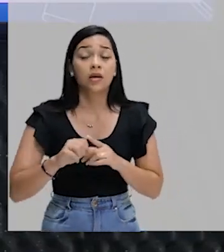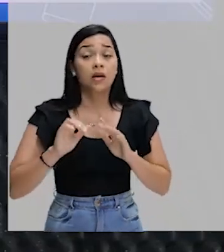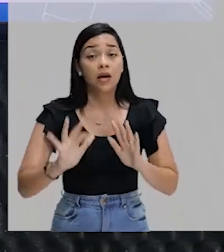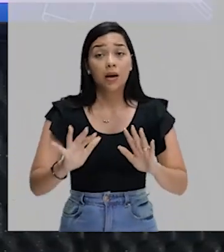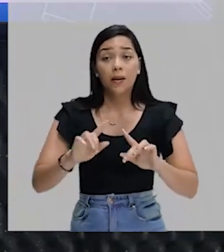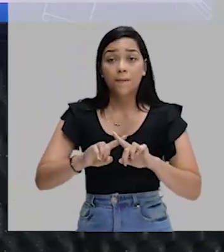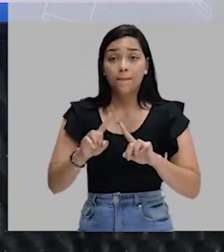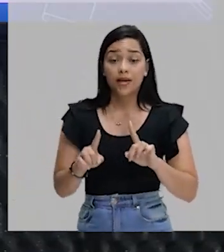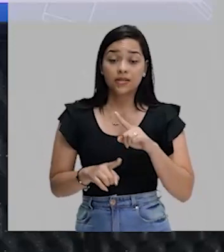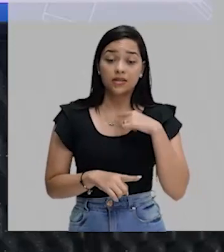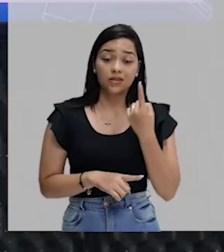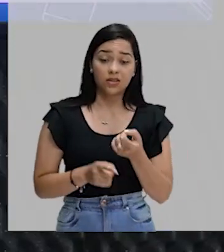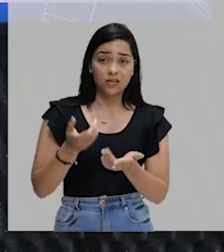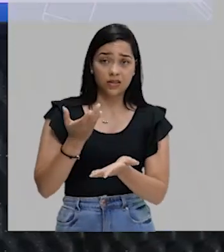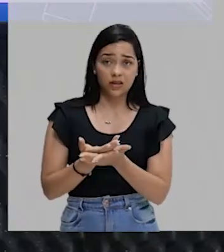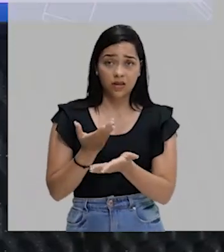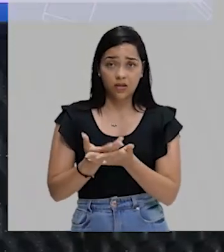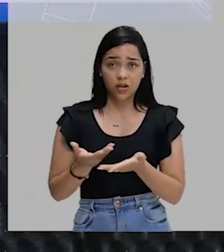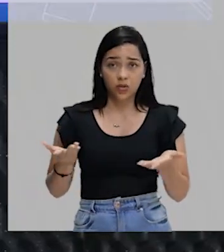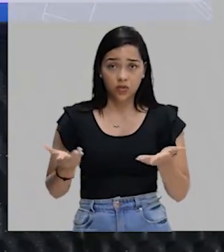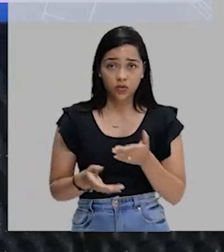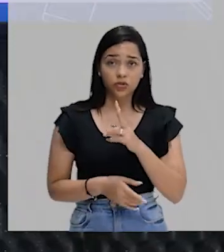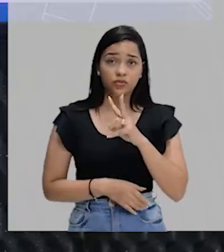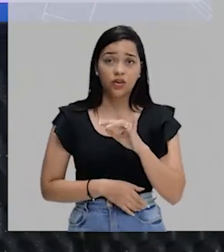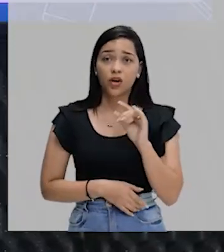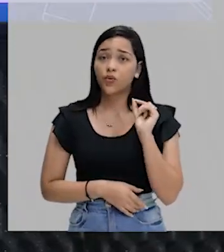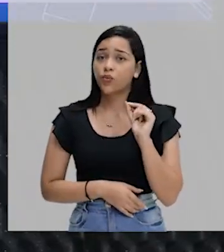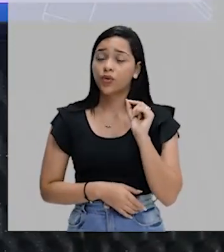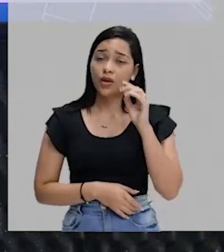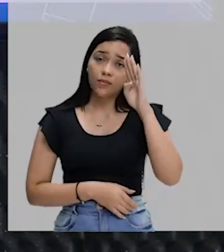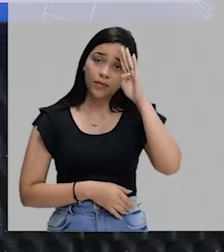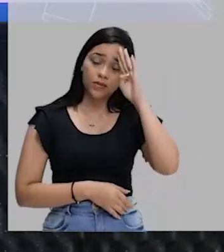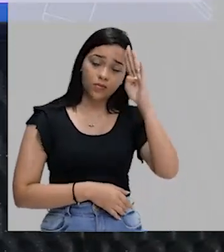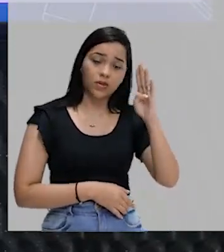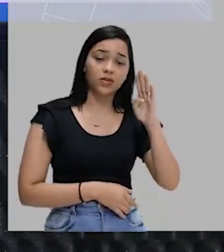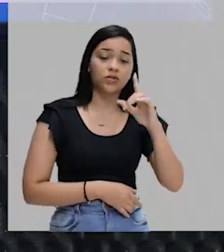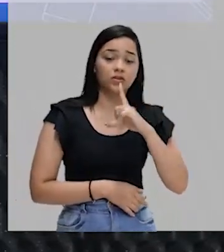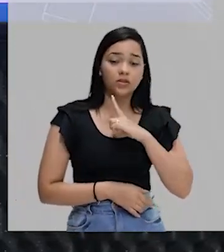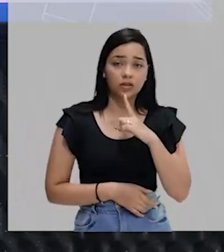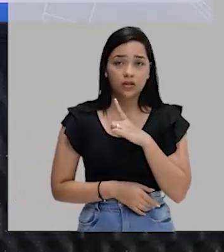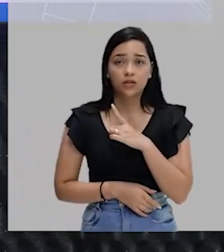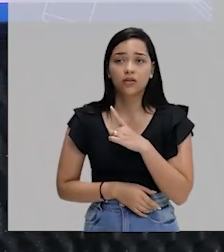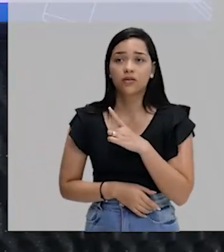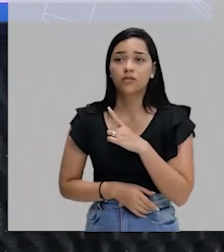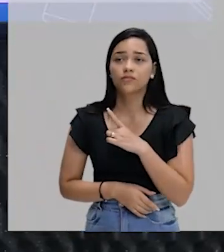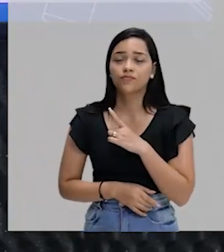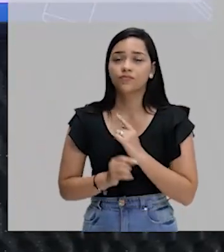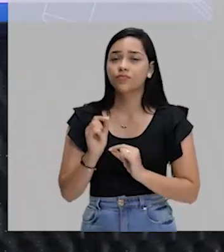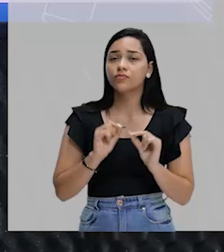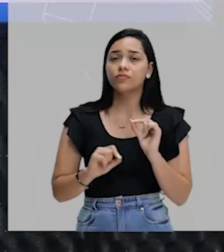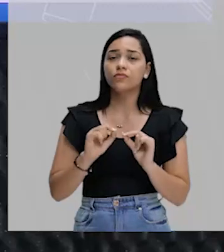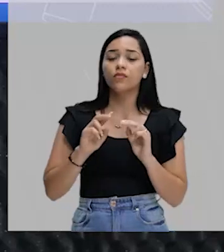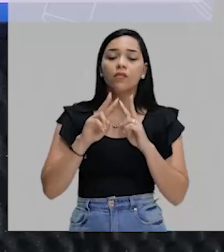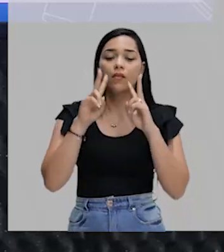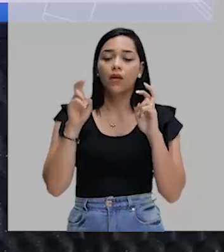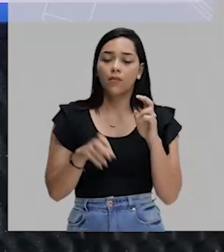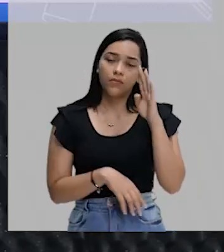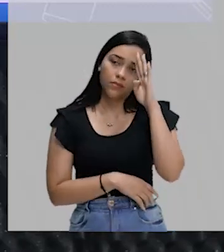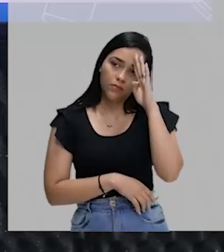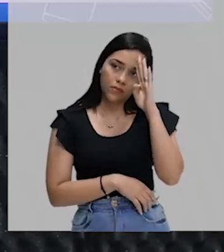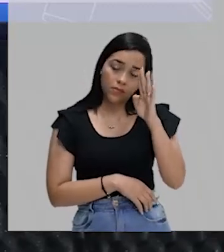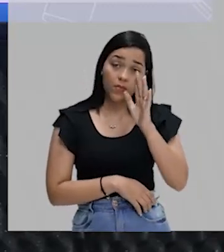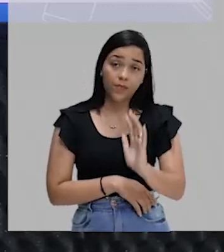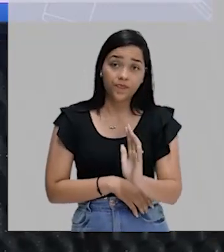Porém, a nossa aula, ela vai principalmente fazer um recorte sobre um dos